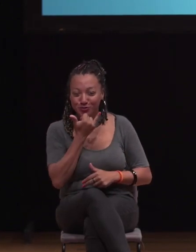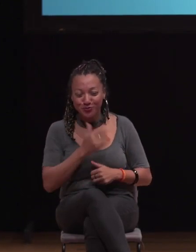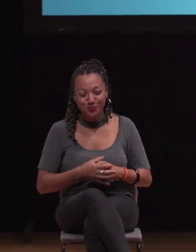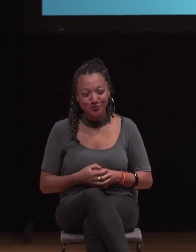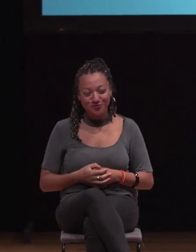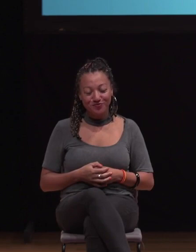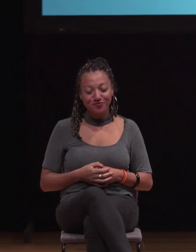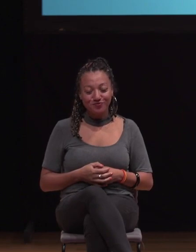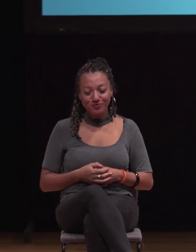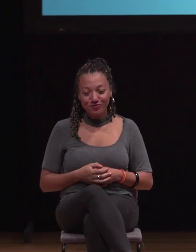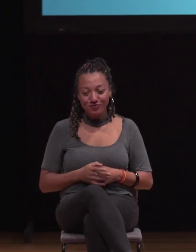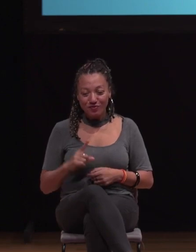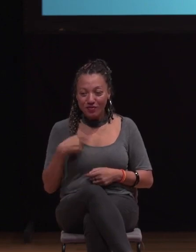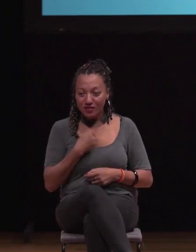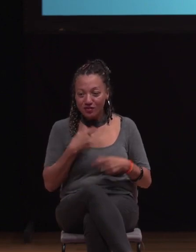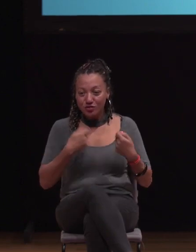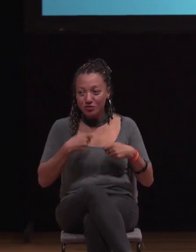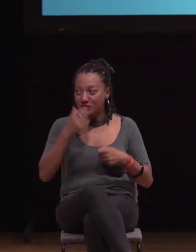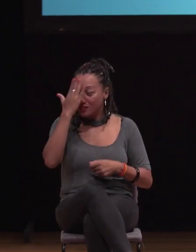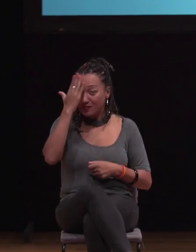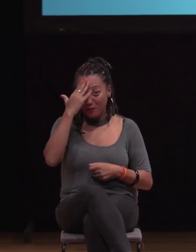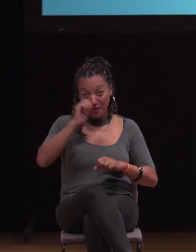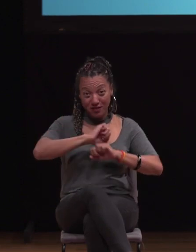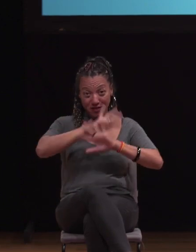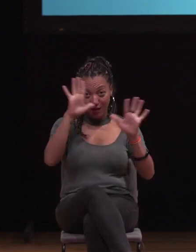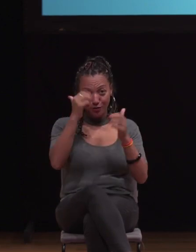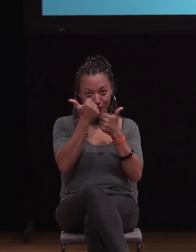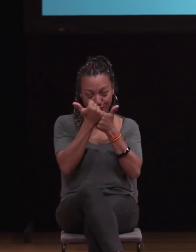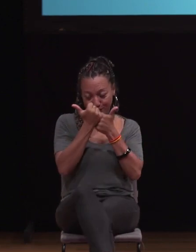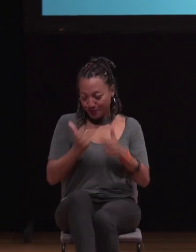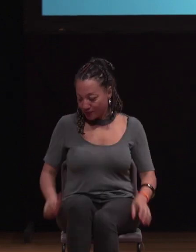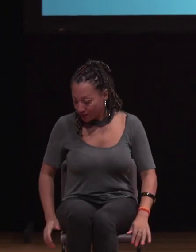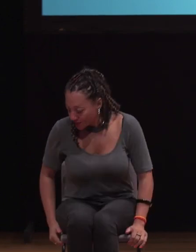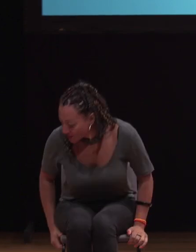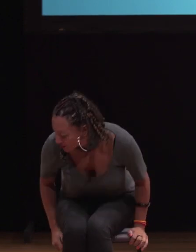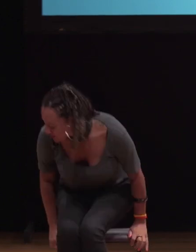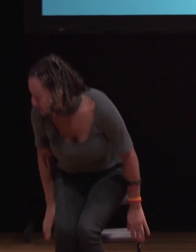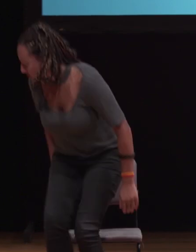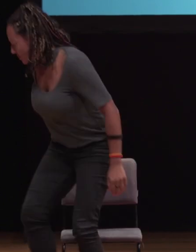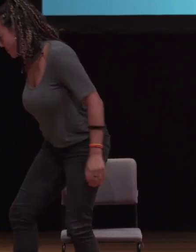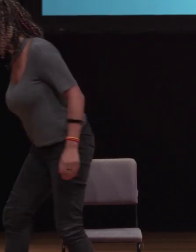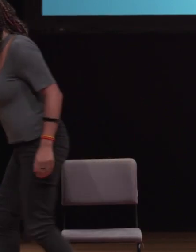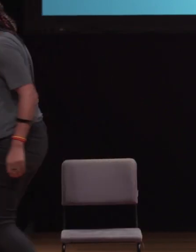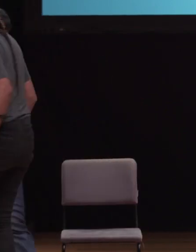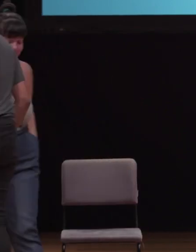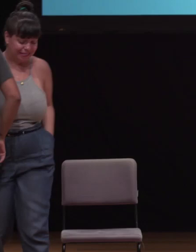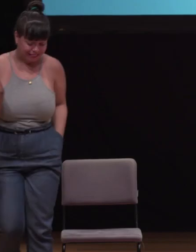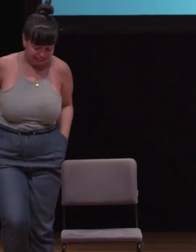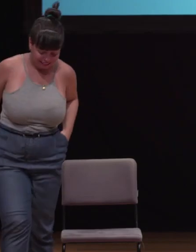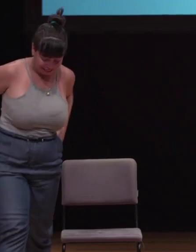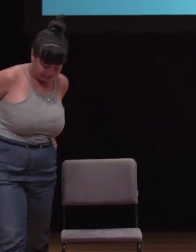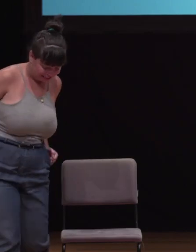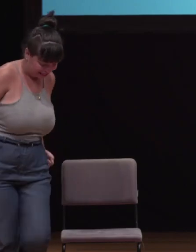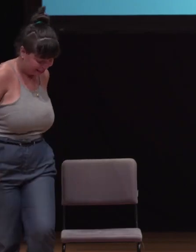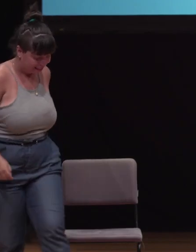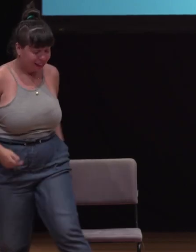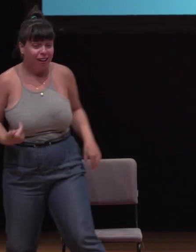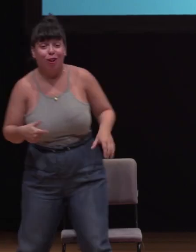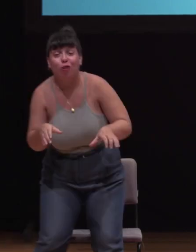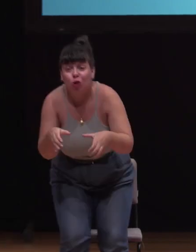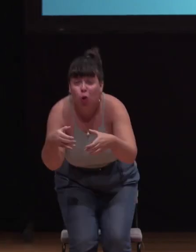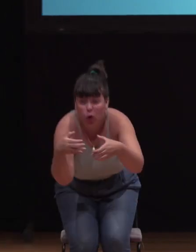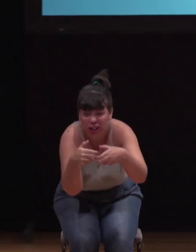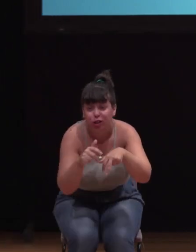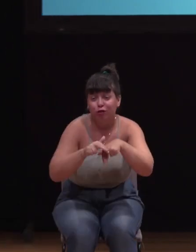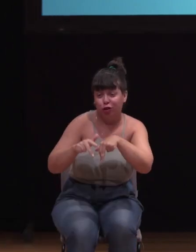Mas a gente precisa ter claro qual é os nossos limites. Quando eu comecei o coletivo de Jeja 5 anos atrás, o coletivo ele não é um coletivo político, ele é uma empresa, é